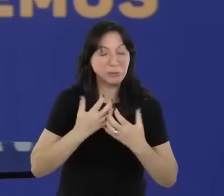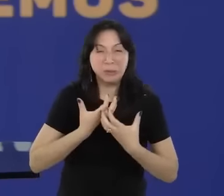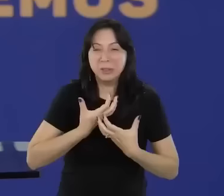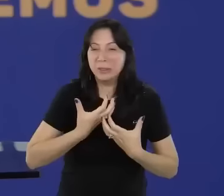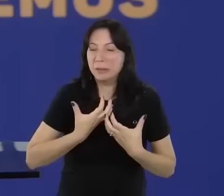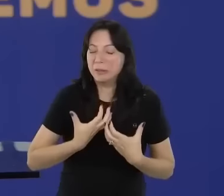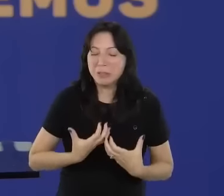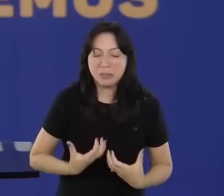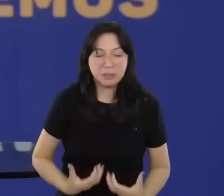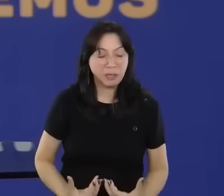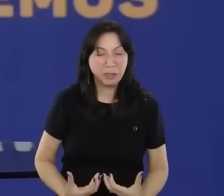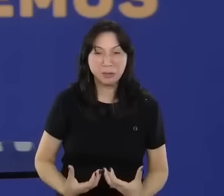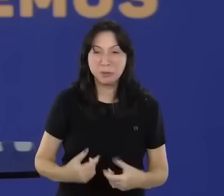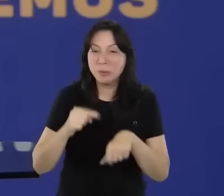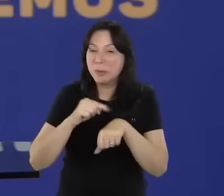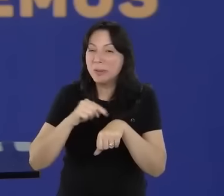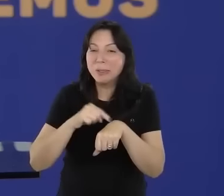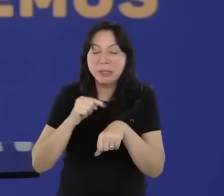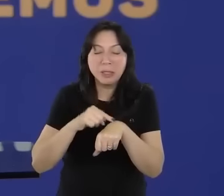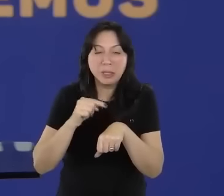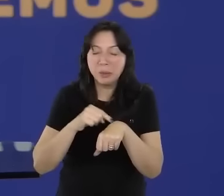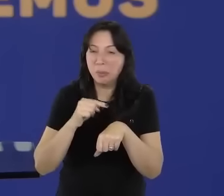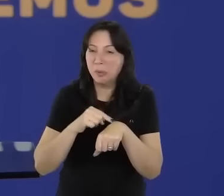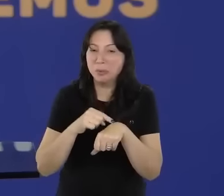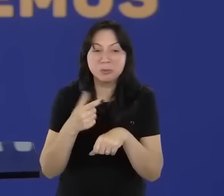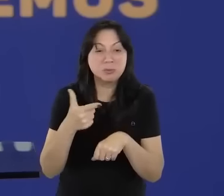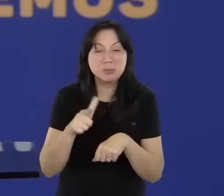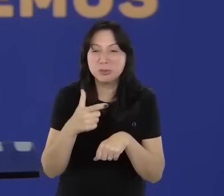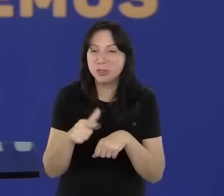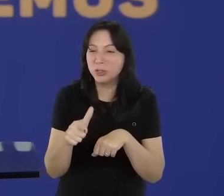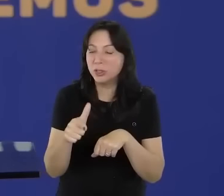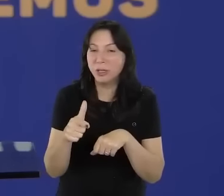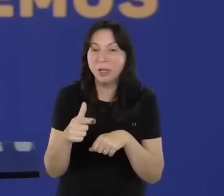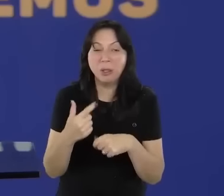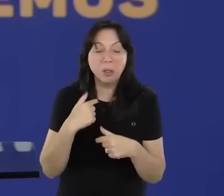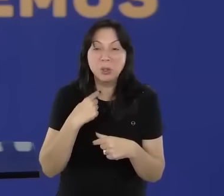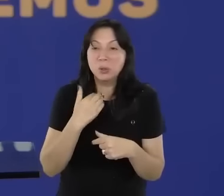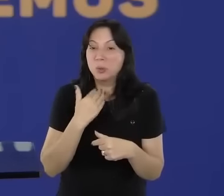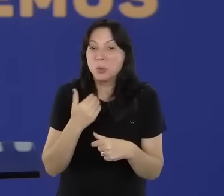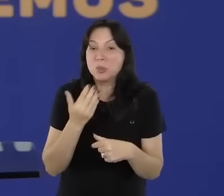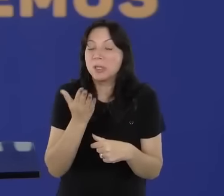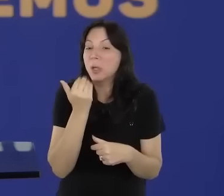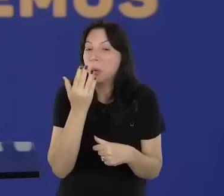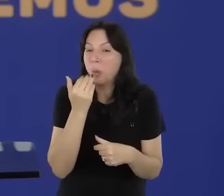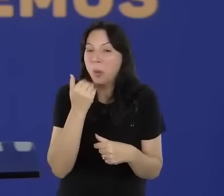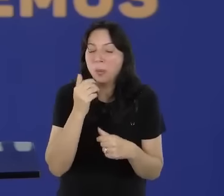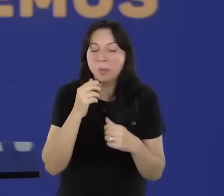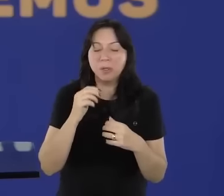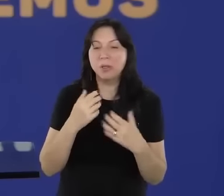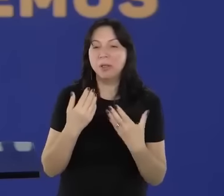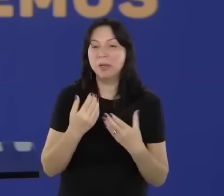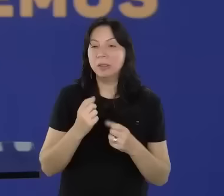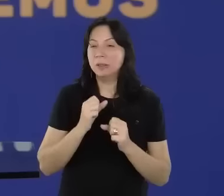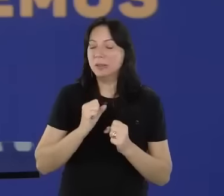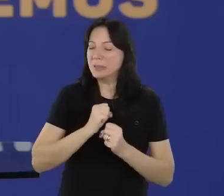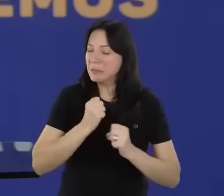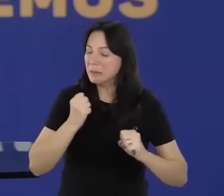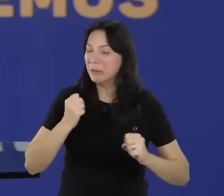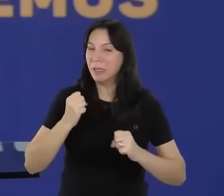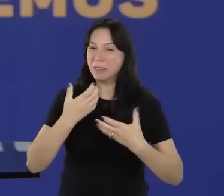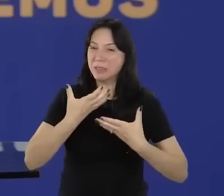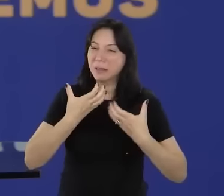uma agenda lotada esgotamento físico emocional e então Jesus toma uma